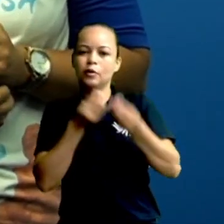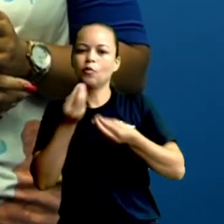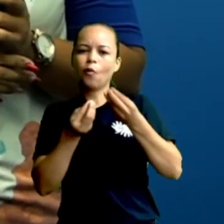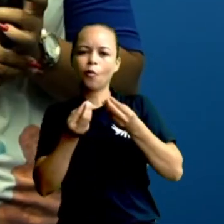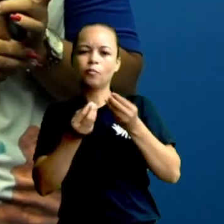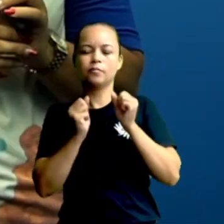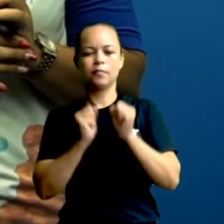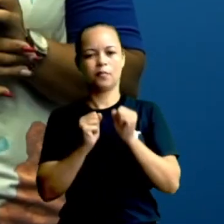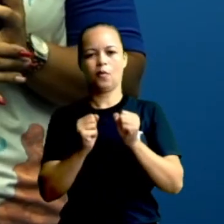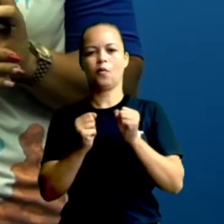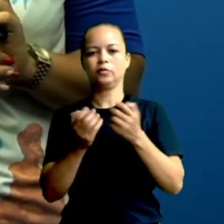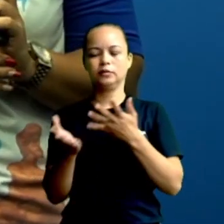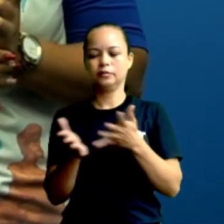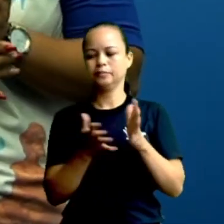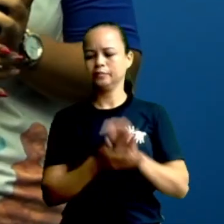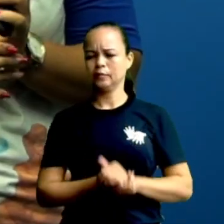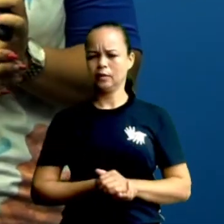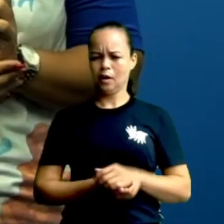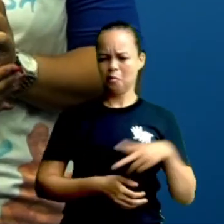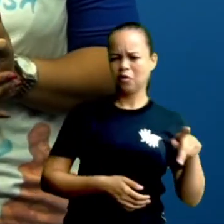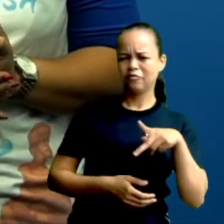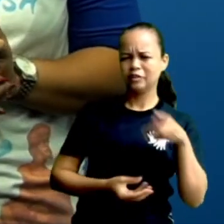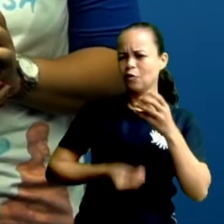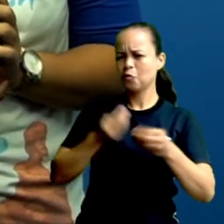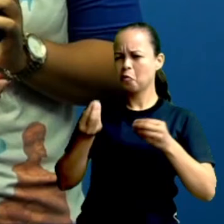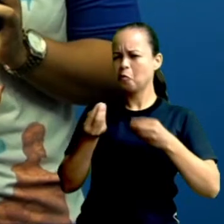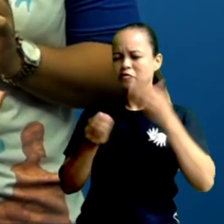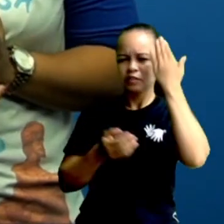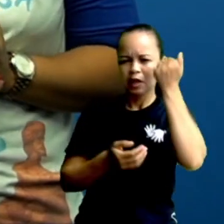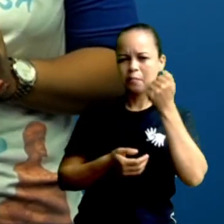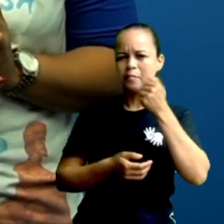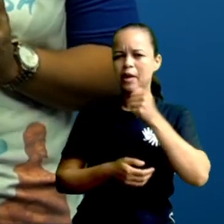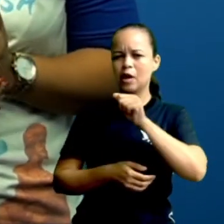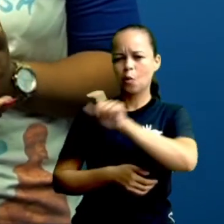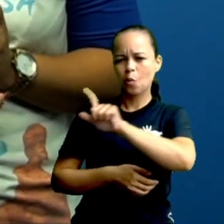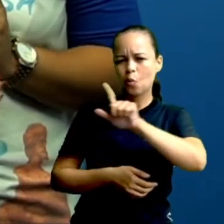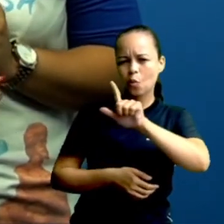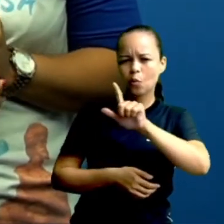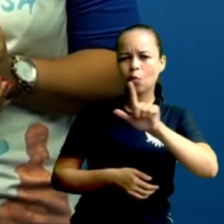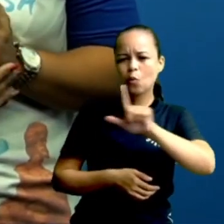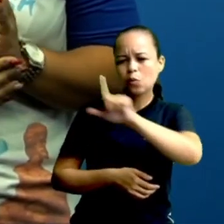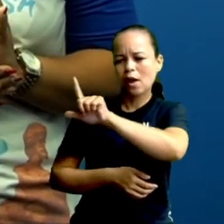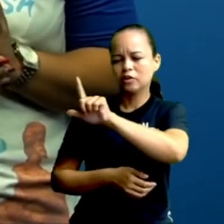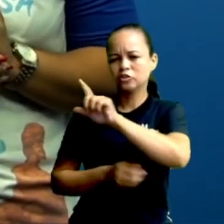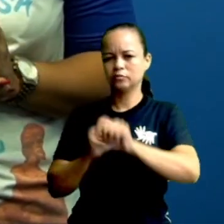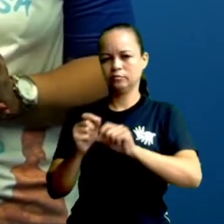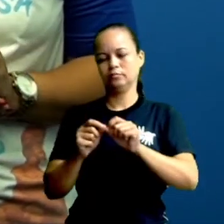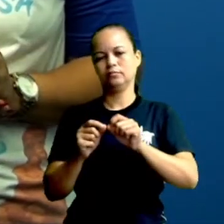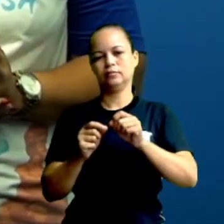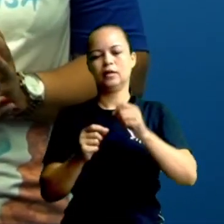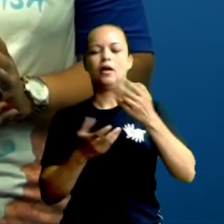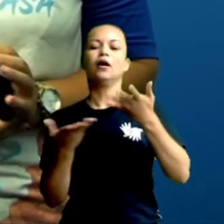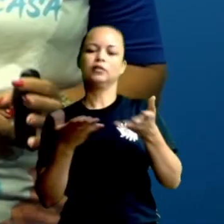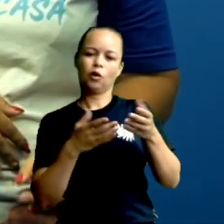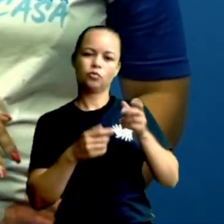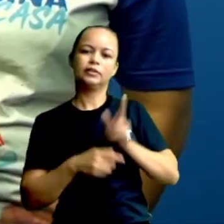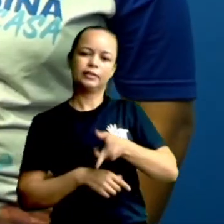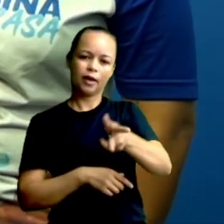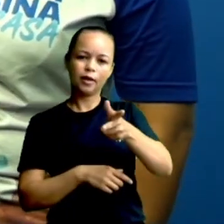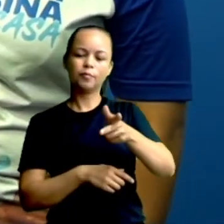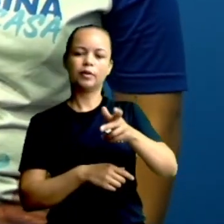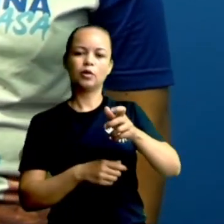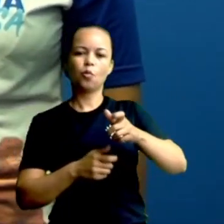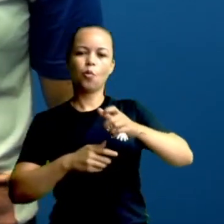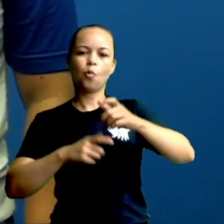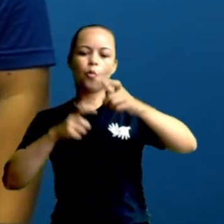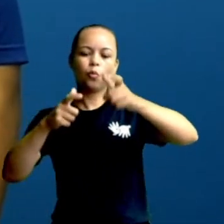se guiar. Ô, professora, como é que eu vou saber para onde está o leste? O leste está sempre do lado que o sol nasceu. Então, se o